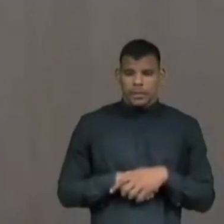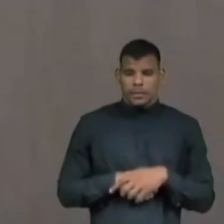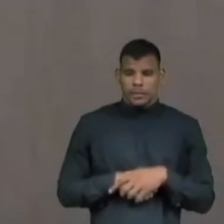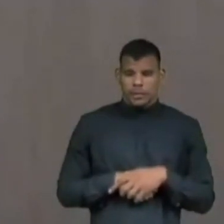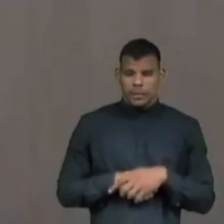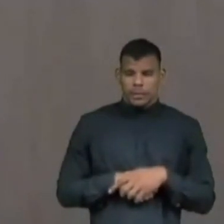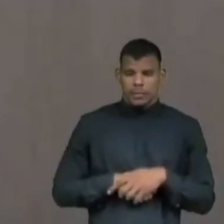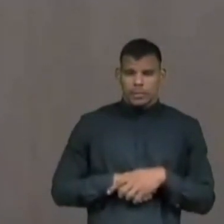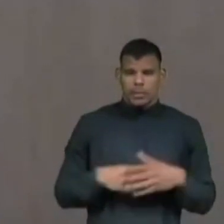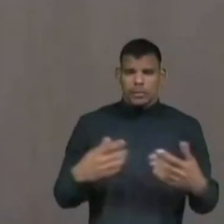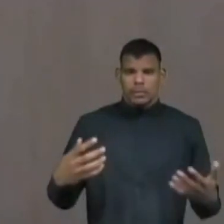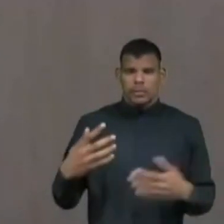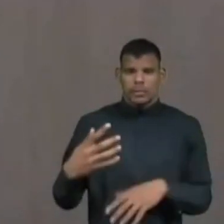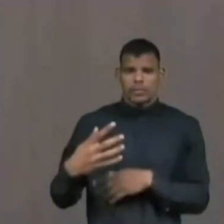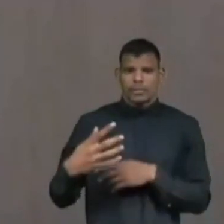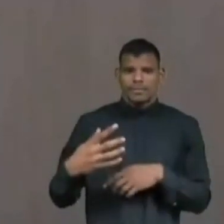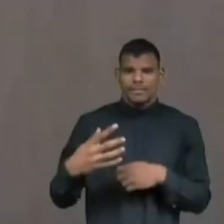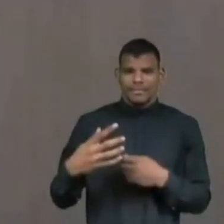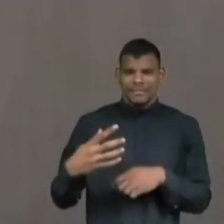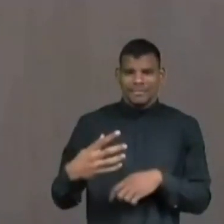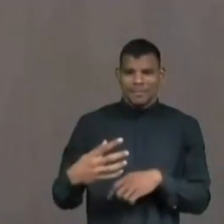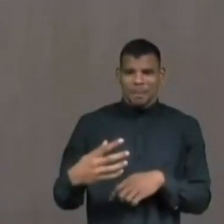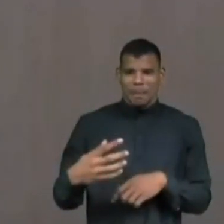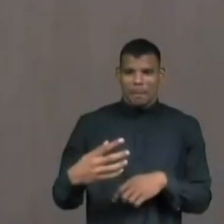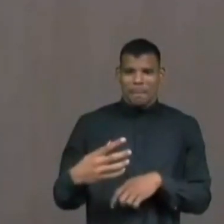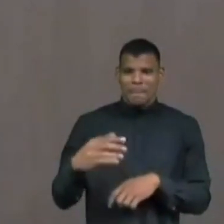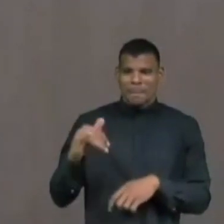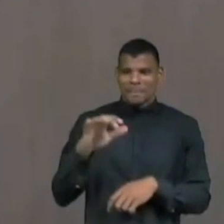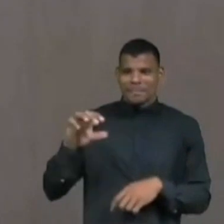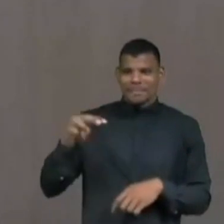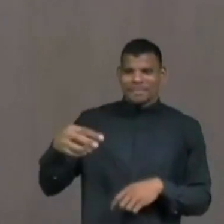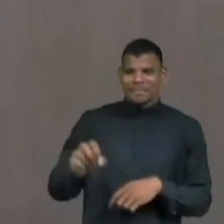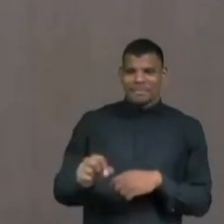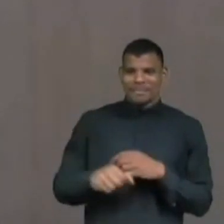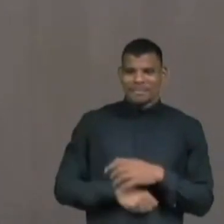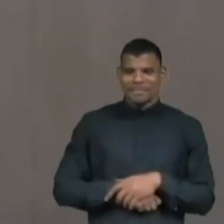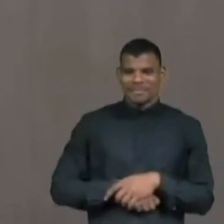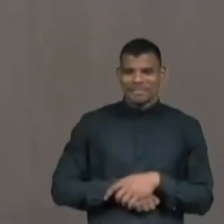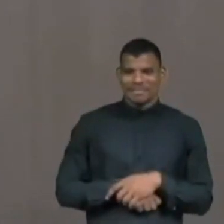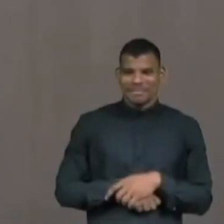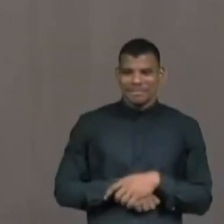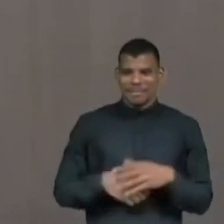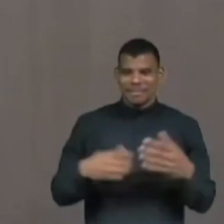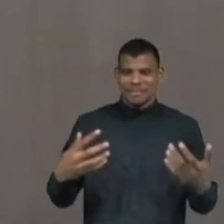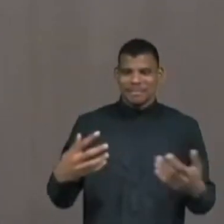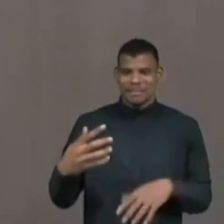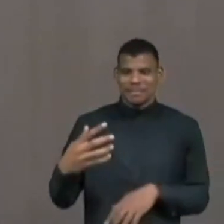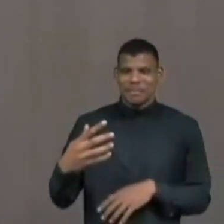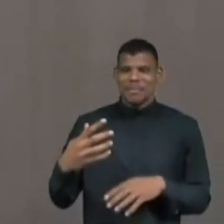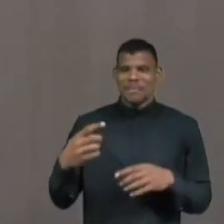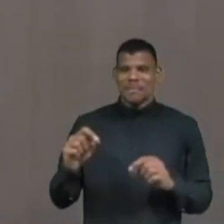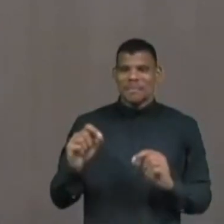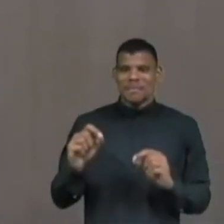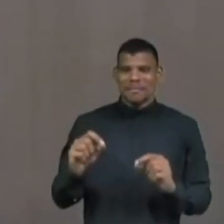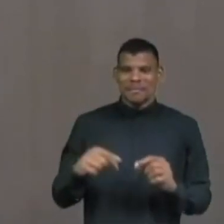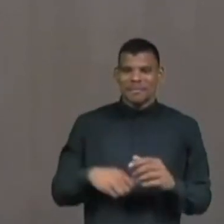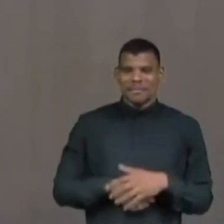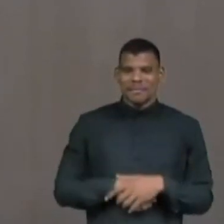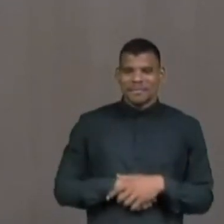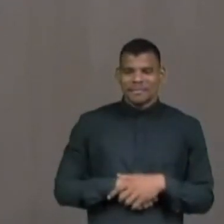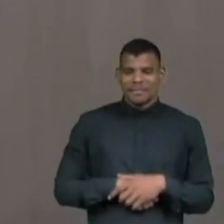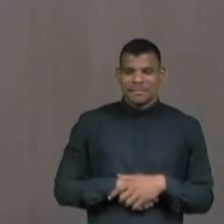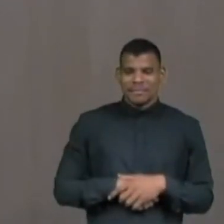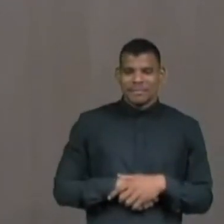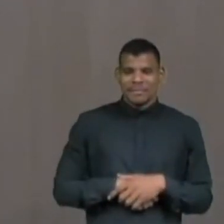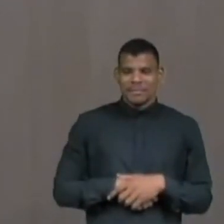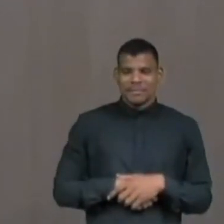de estar votando aqui aumento do modal do ICMS. O governo federal anterior ficou de repor essas perdas, se comprometeu com a